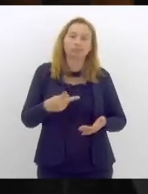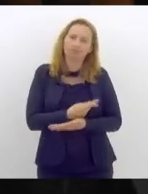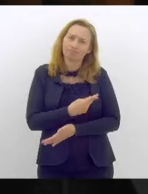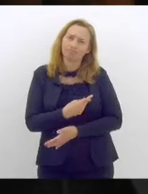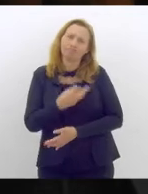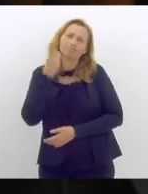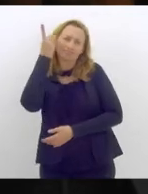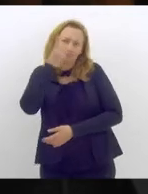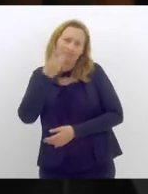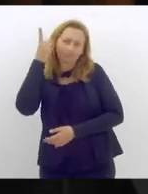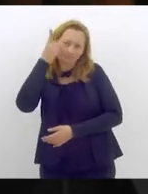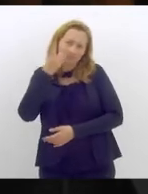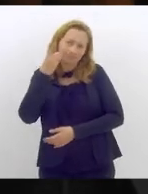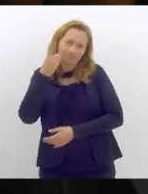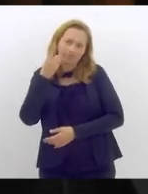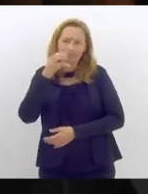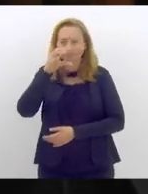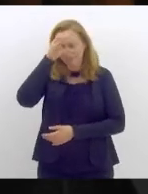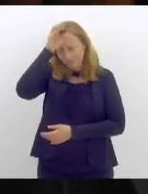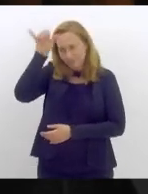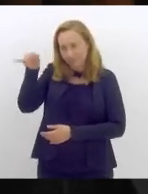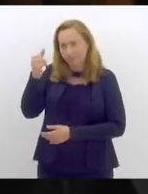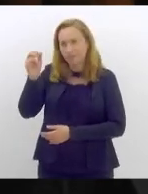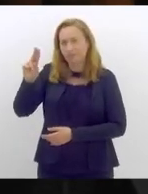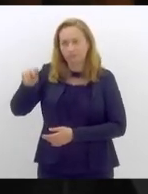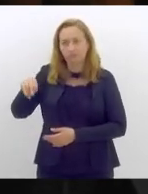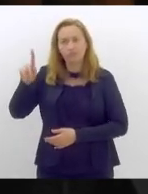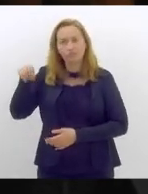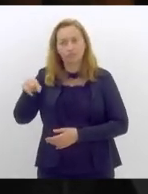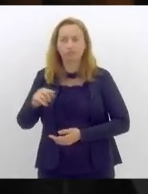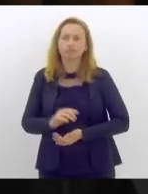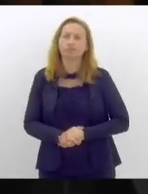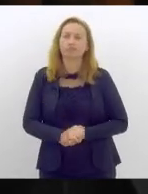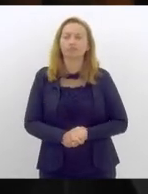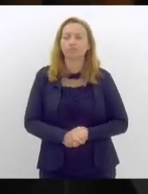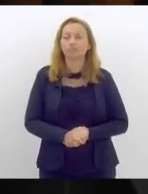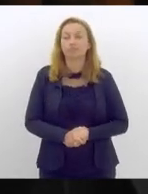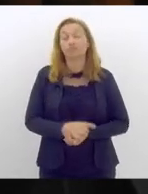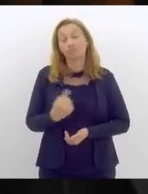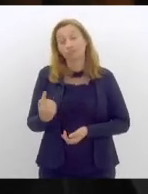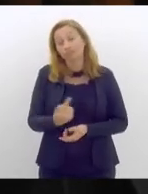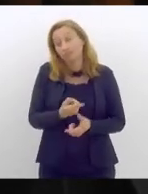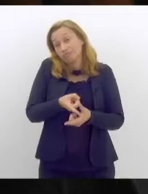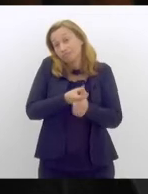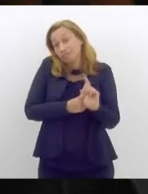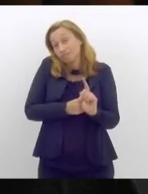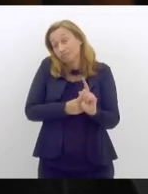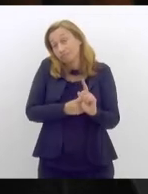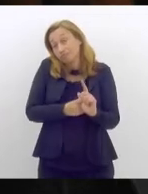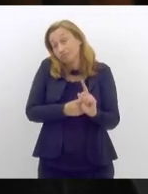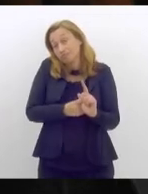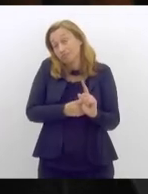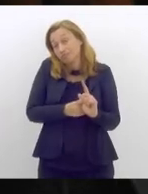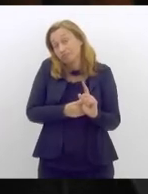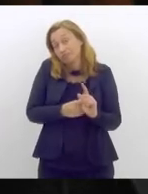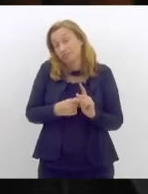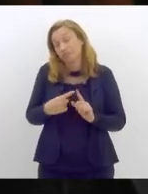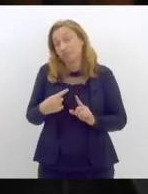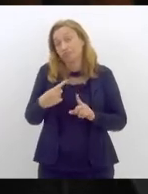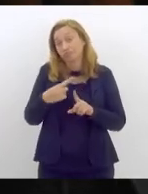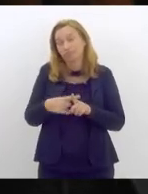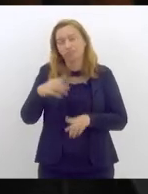deputada tia Ju a nossa dívida somado